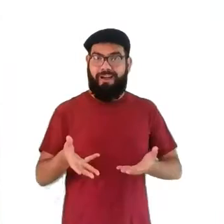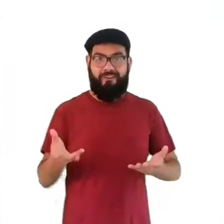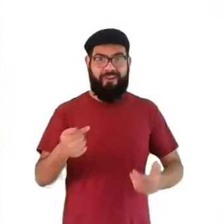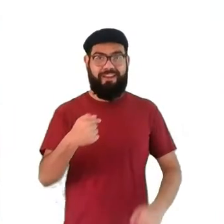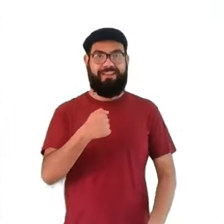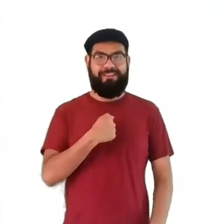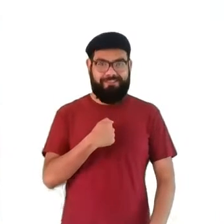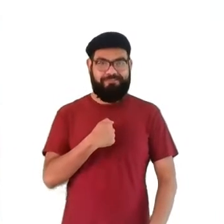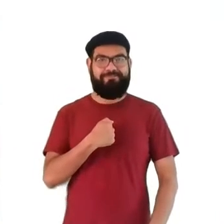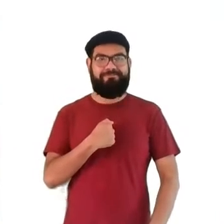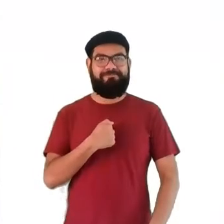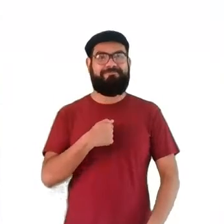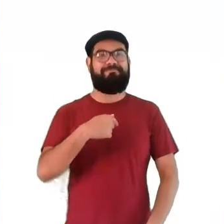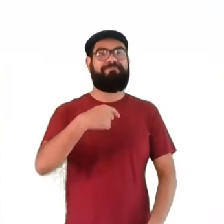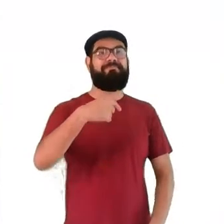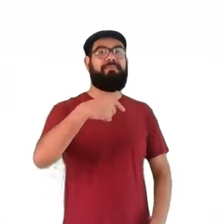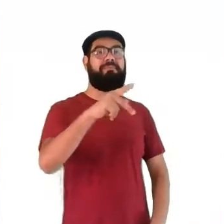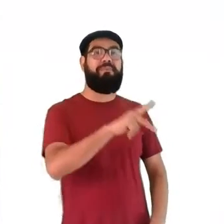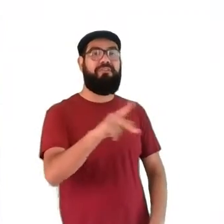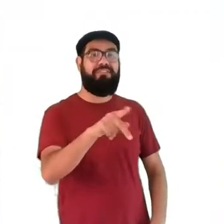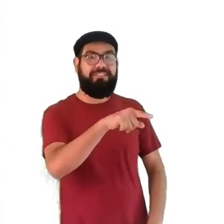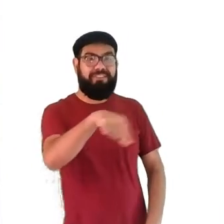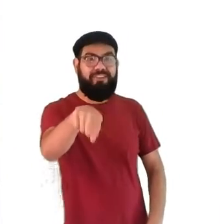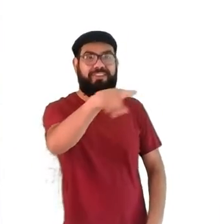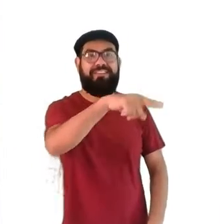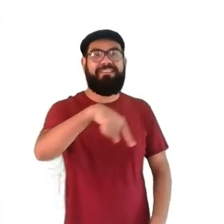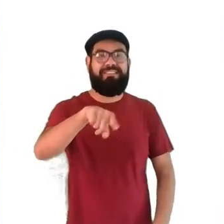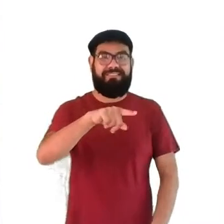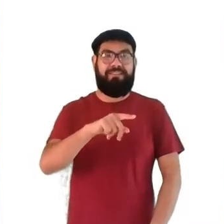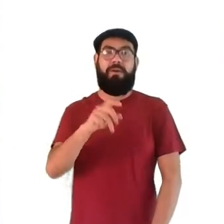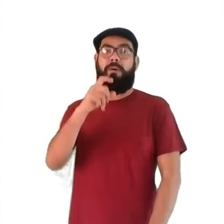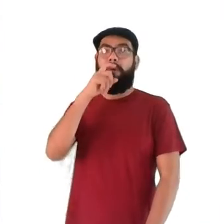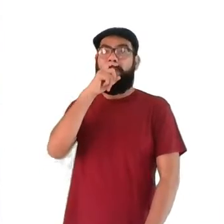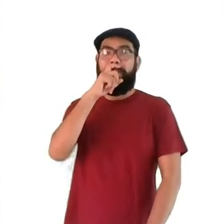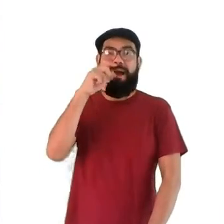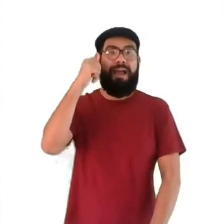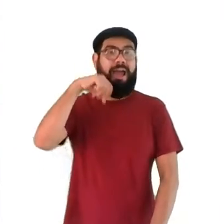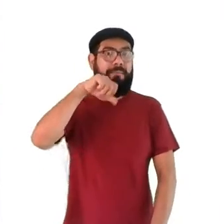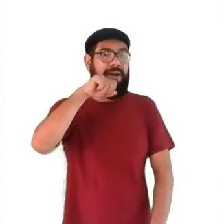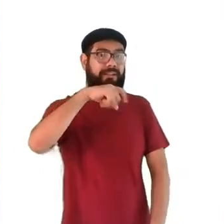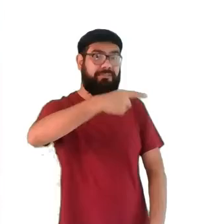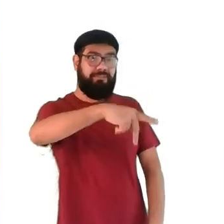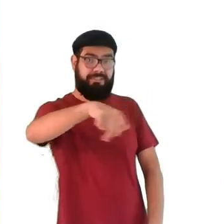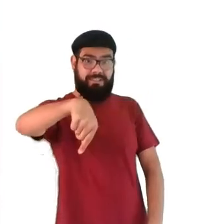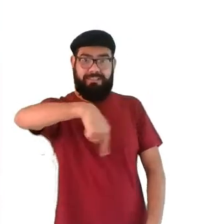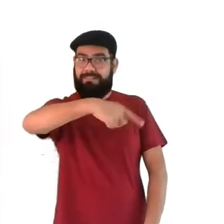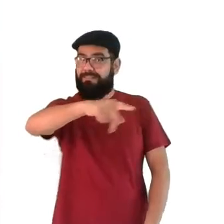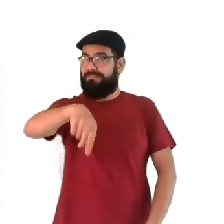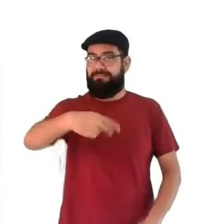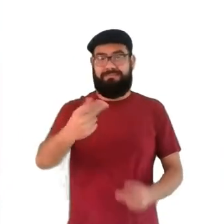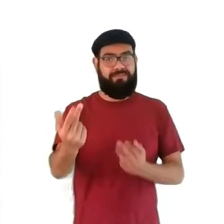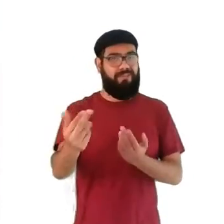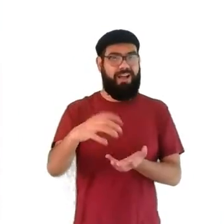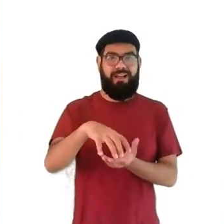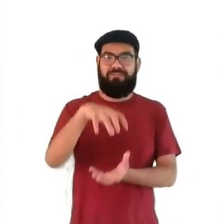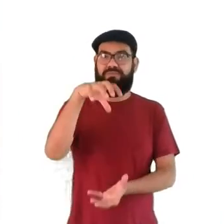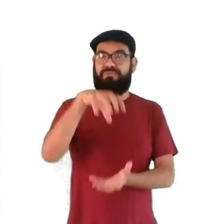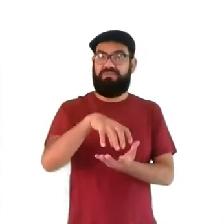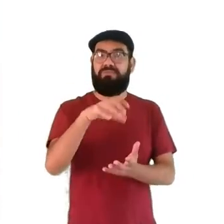de vocês, as professoras, né? Então, a fase adulta, ela vai dos 21